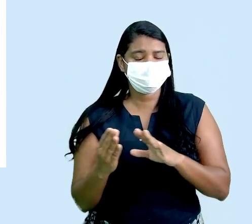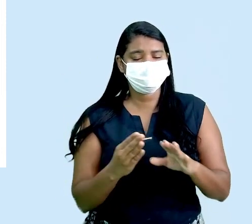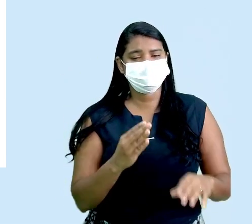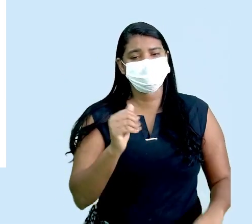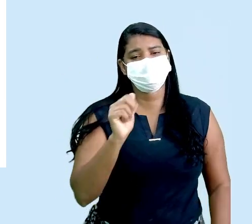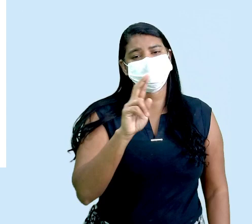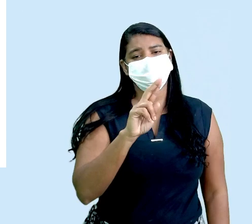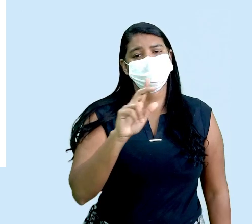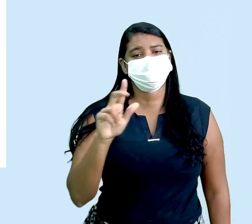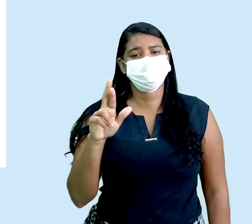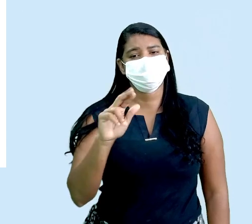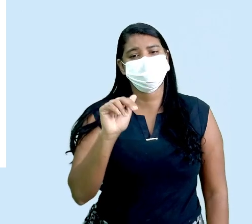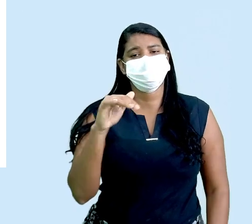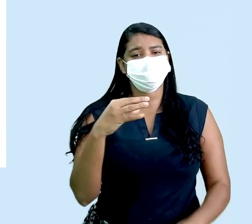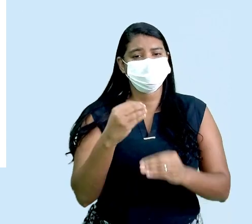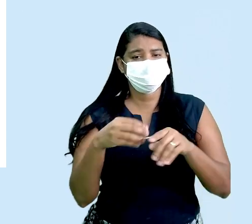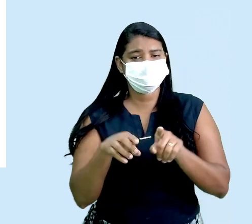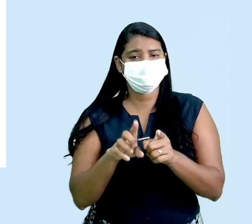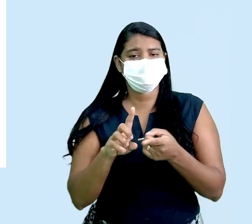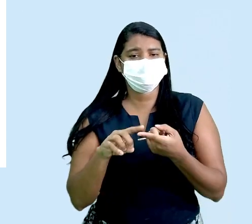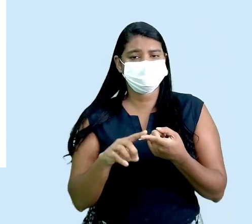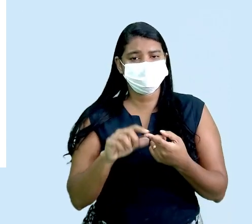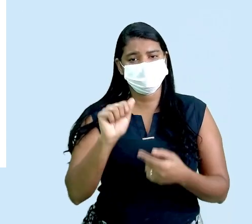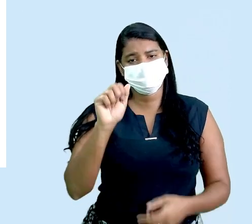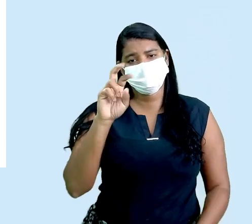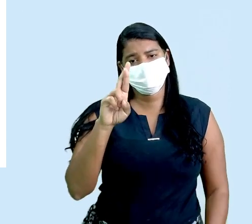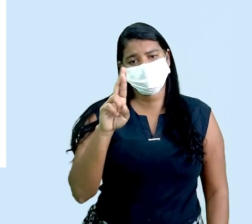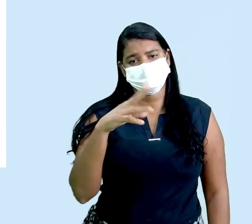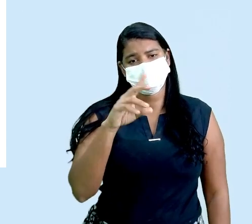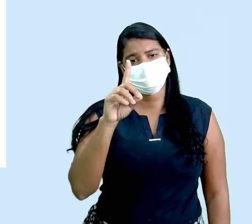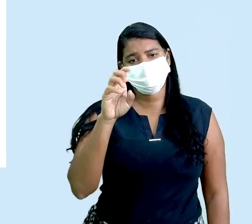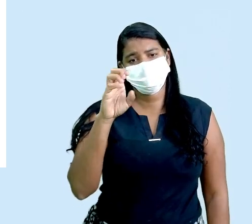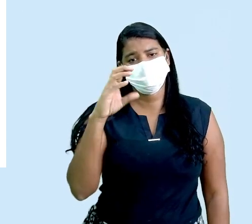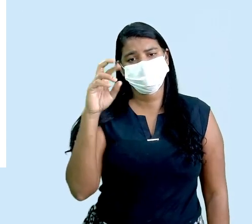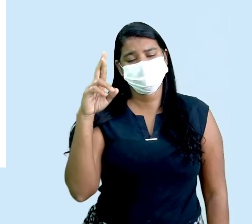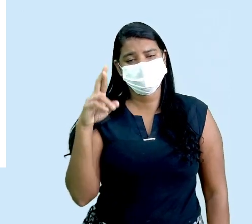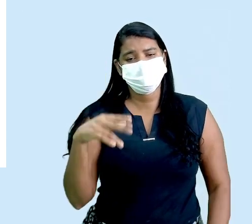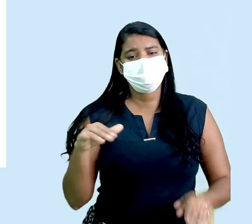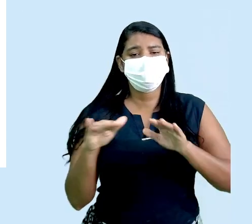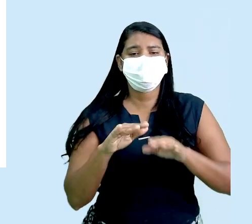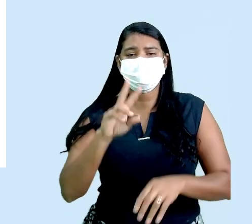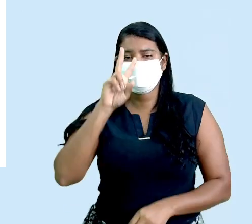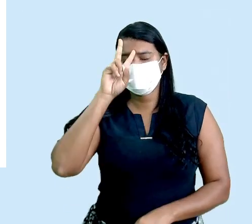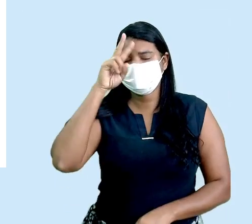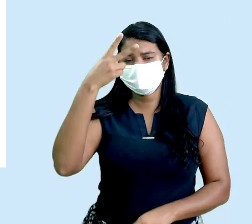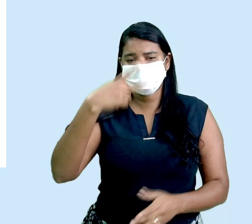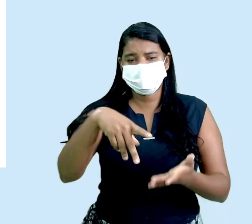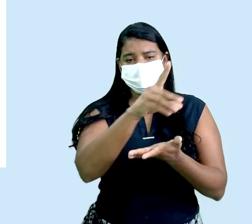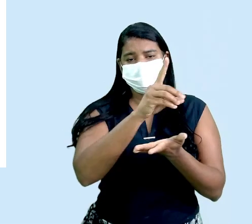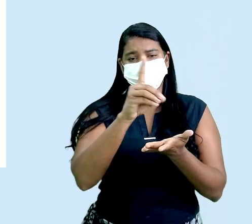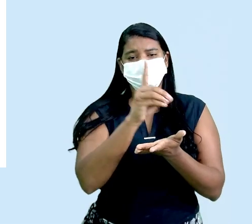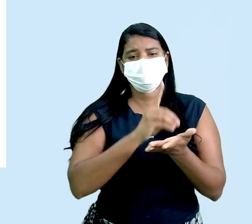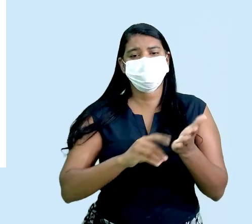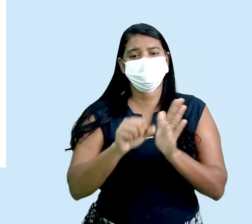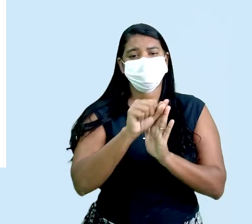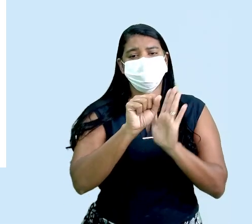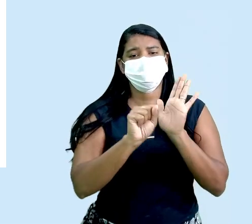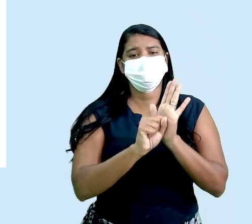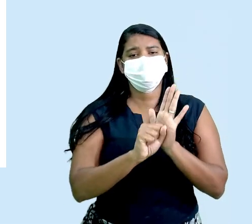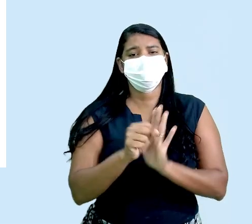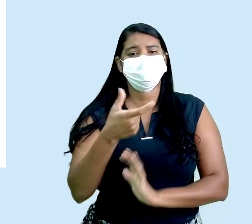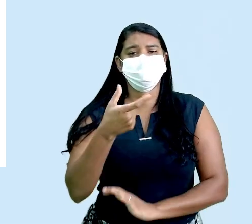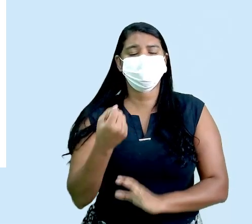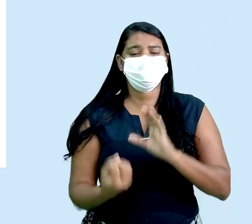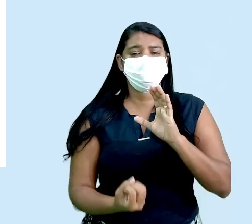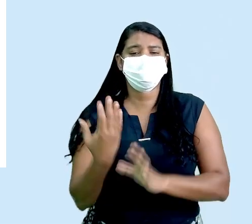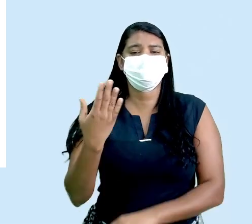houve também o Art Deco, né? O Art Deco, que foi um movimento também muito forte de design no século XX, né? Surgiu em